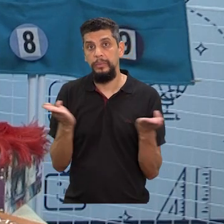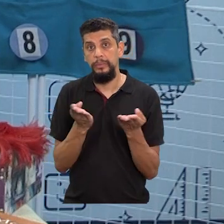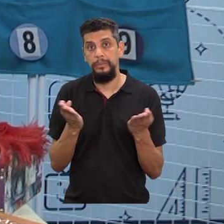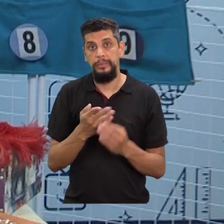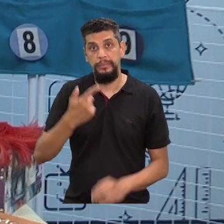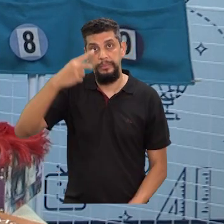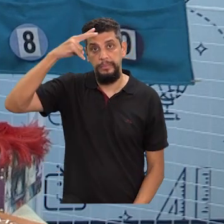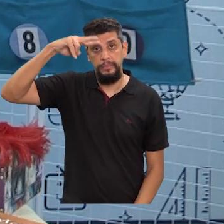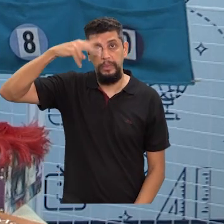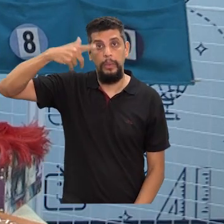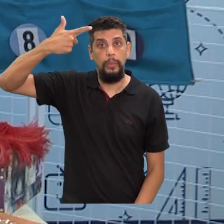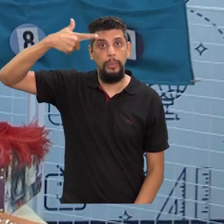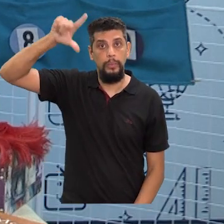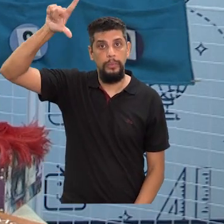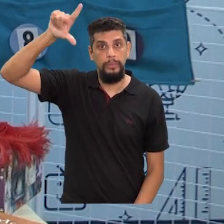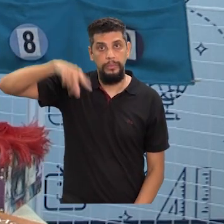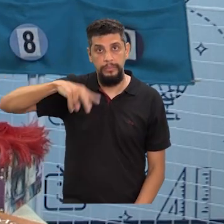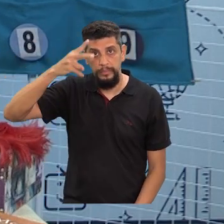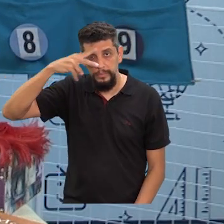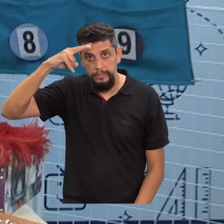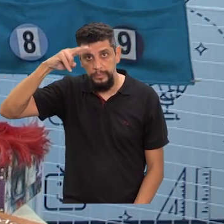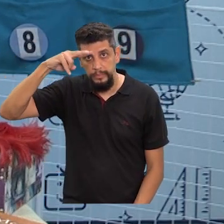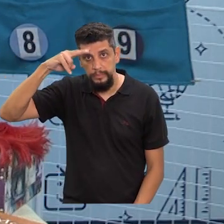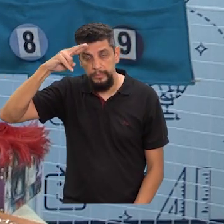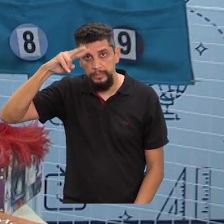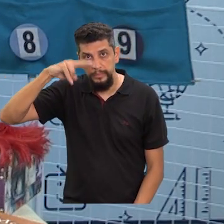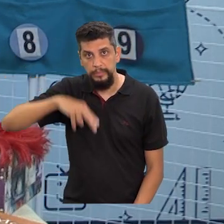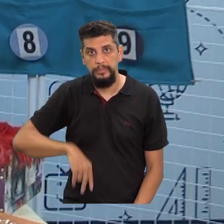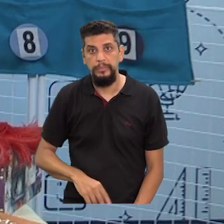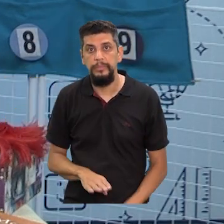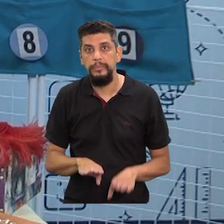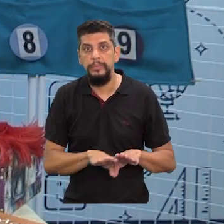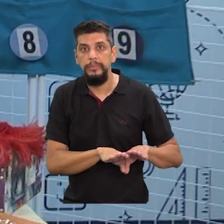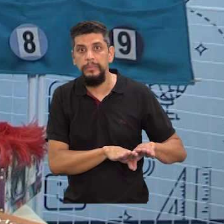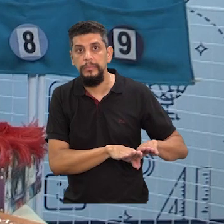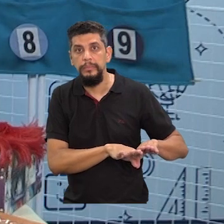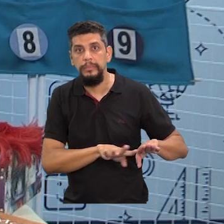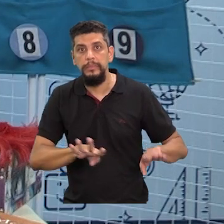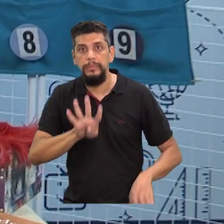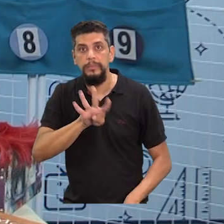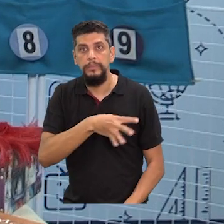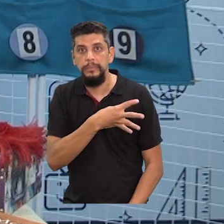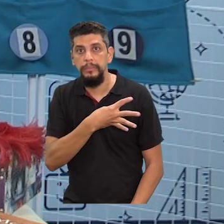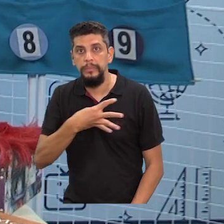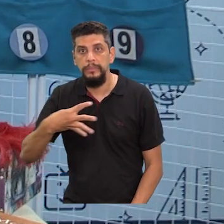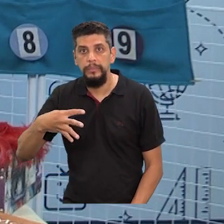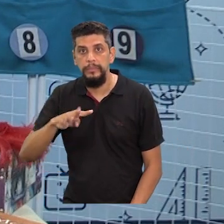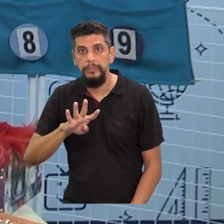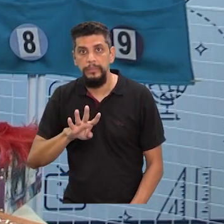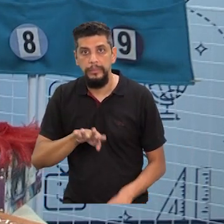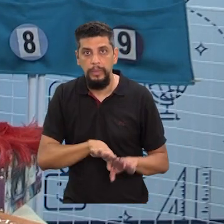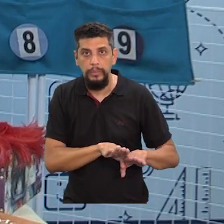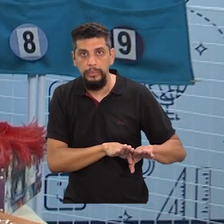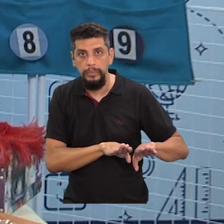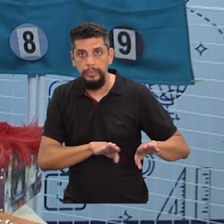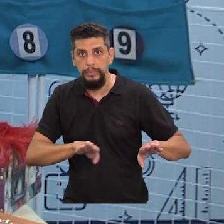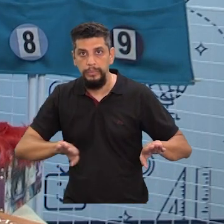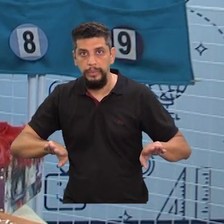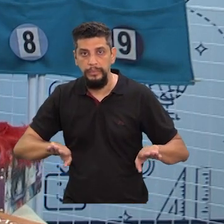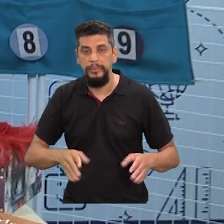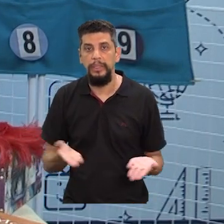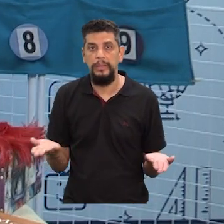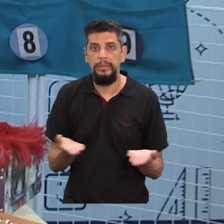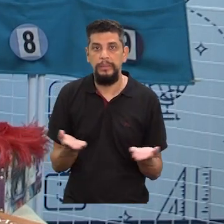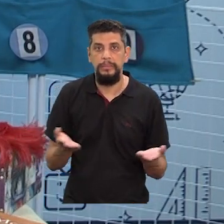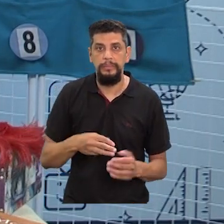hoje, a história é outra. Hoje, a história é a tapeçaria de Aracne. Eu até escondi aqui para